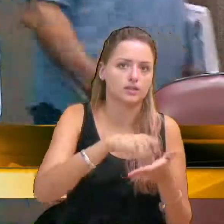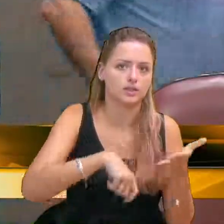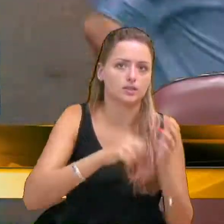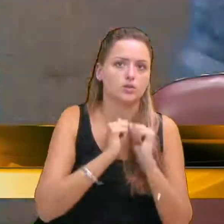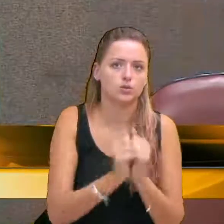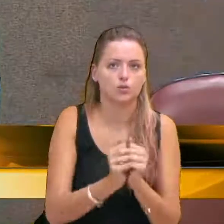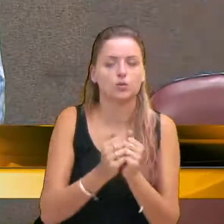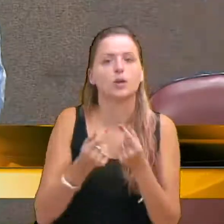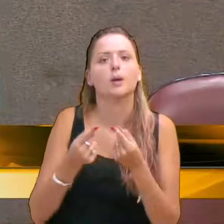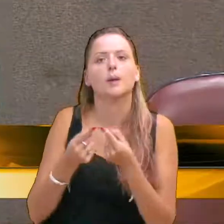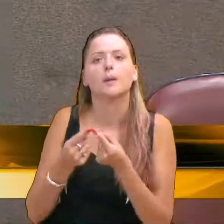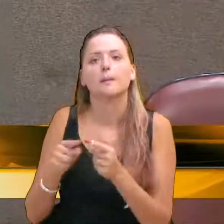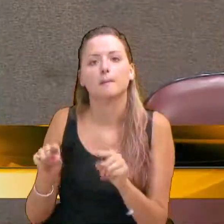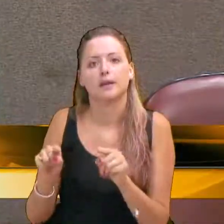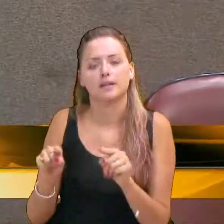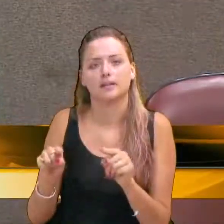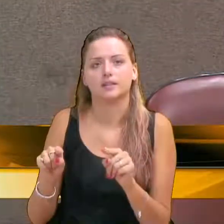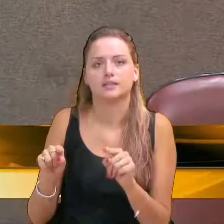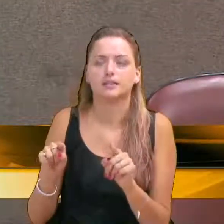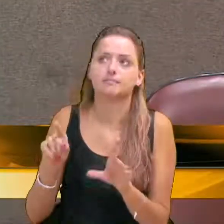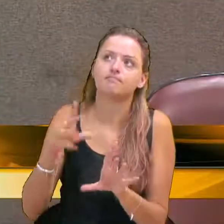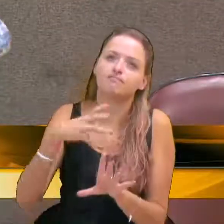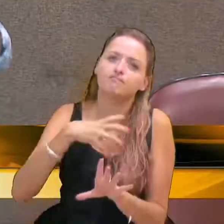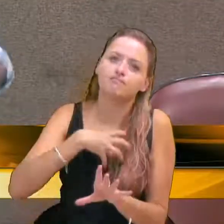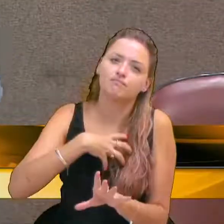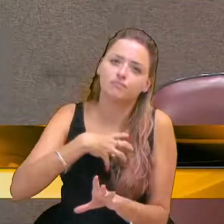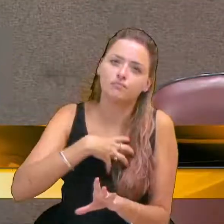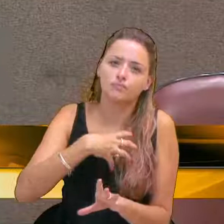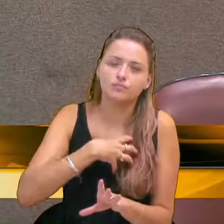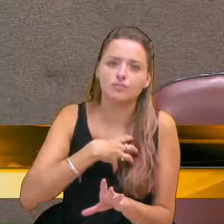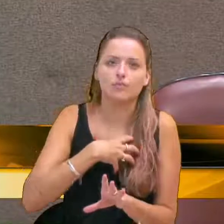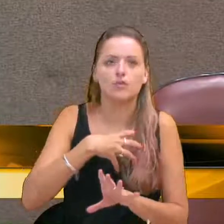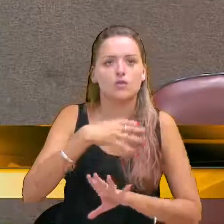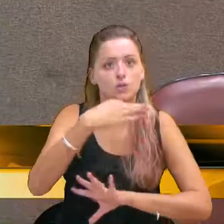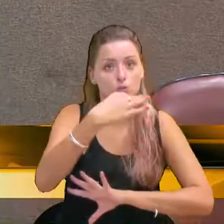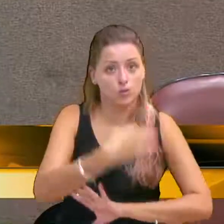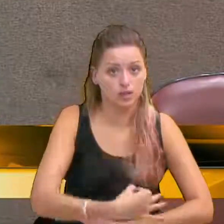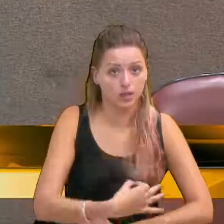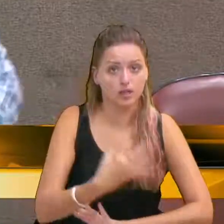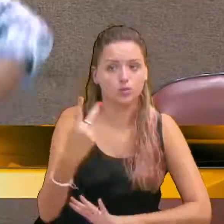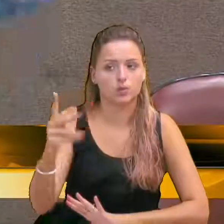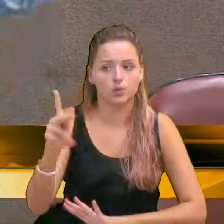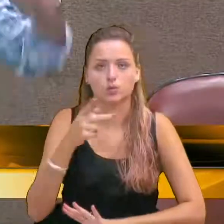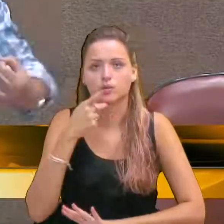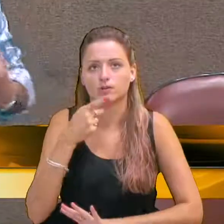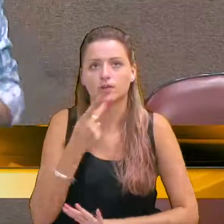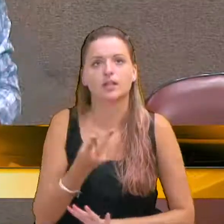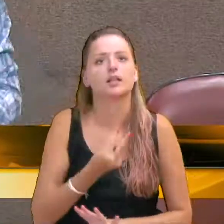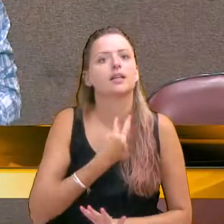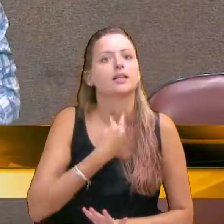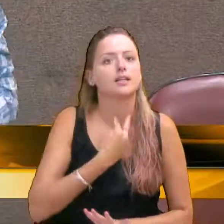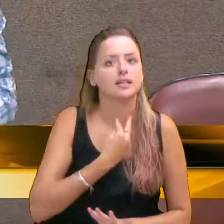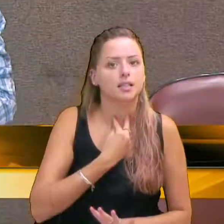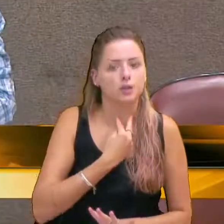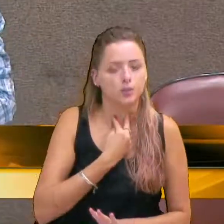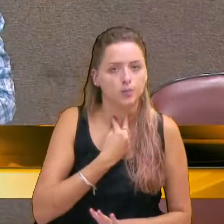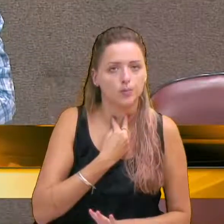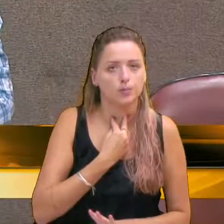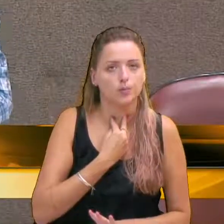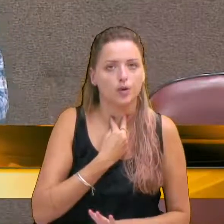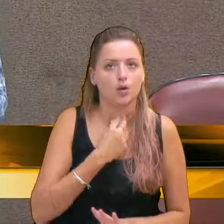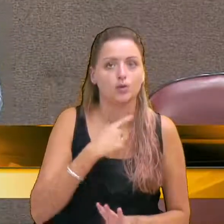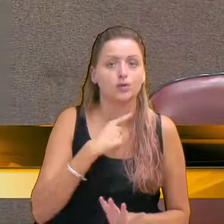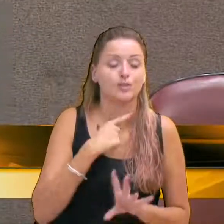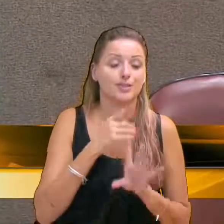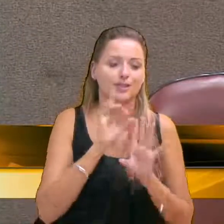mas eu acho que, de uma forma muito correta, a sua colocação de que não se deve ter uma